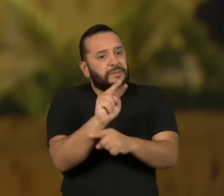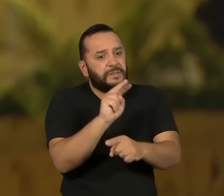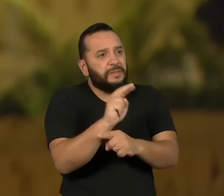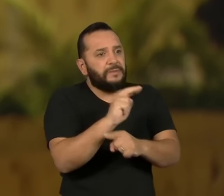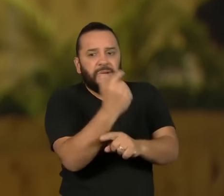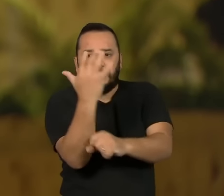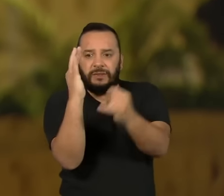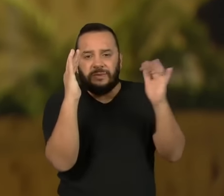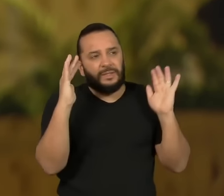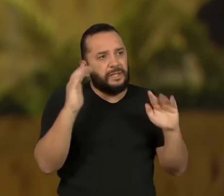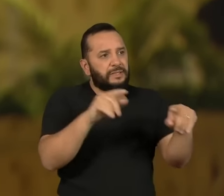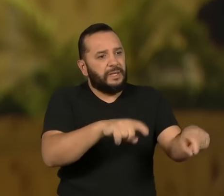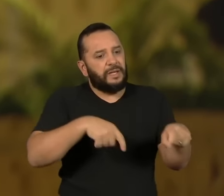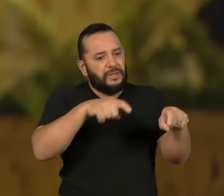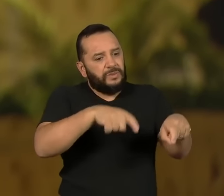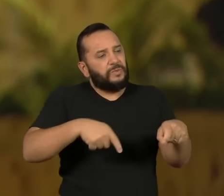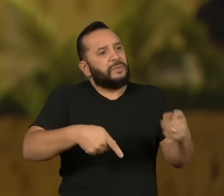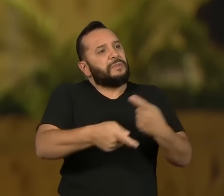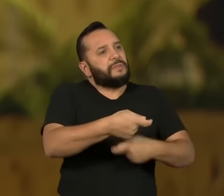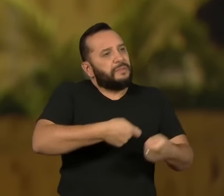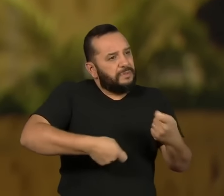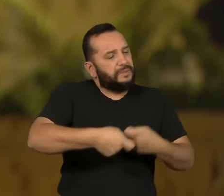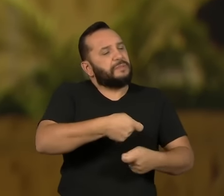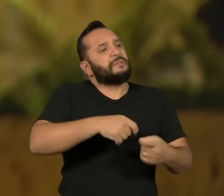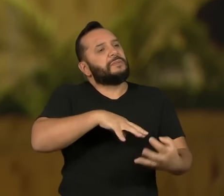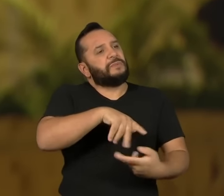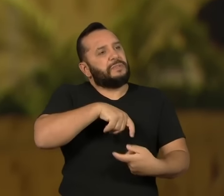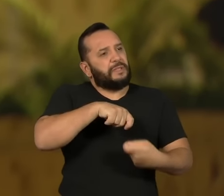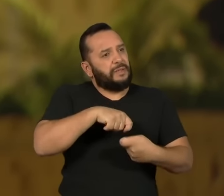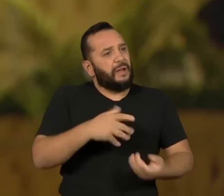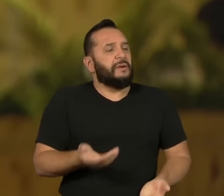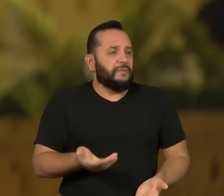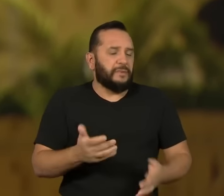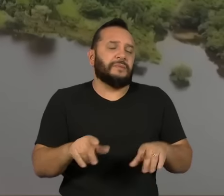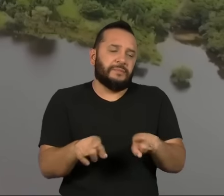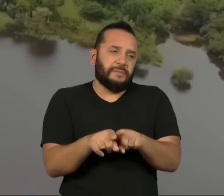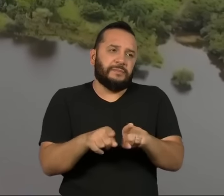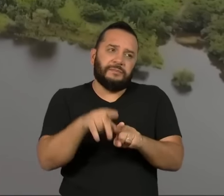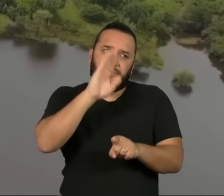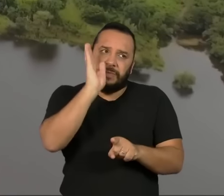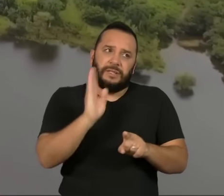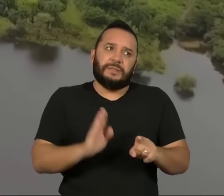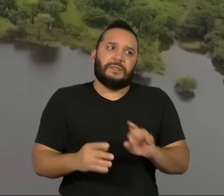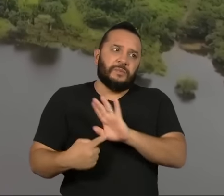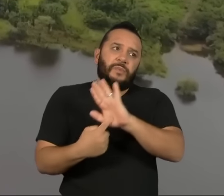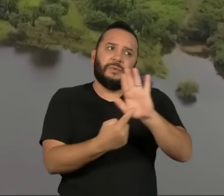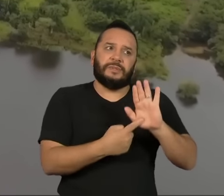uma agricultura sustentável, e o Brasil tem muito a mostrar nesse sentido.